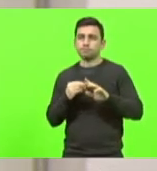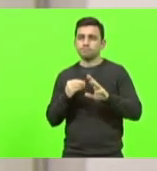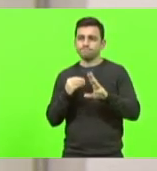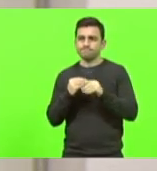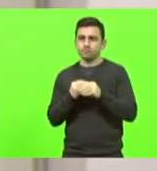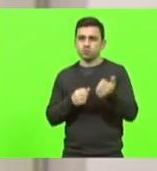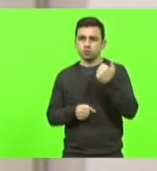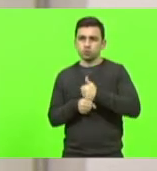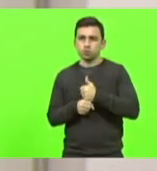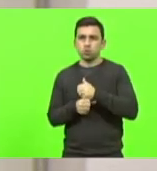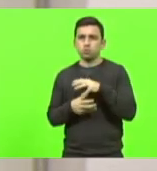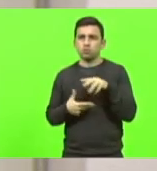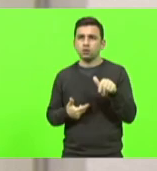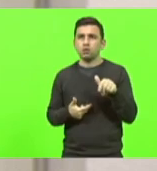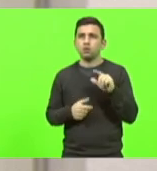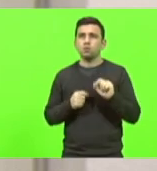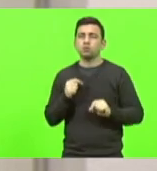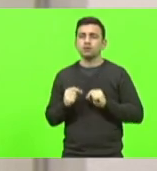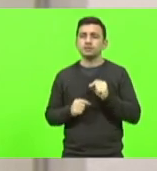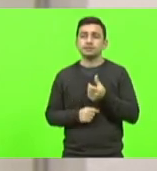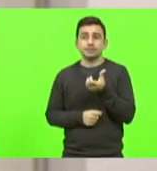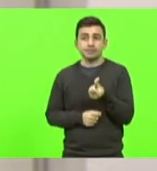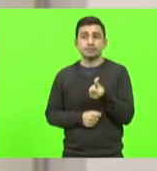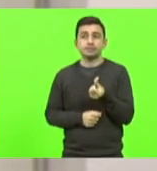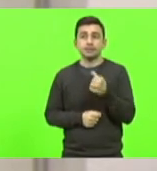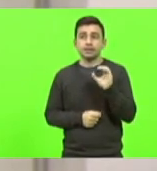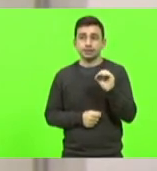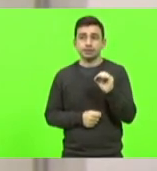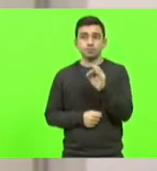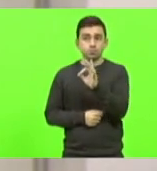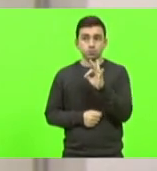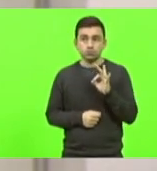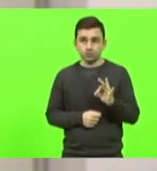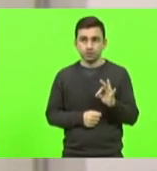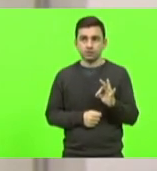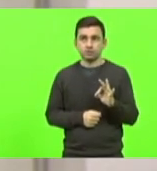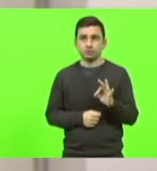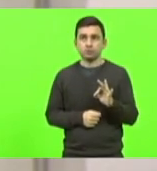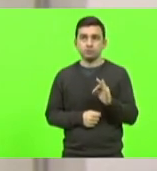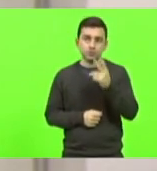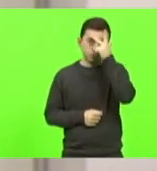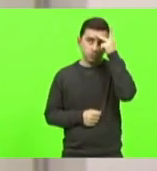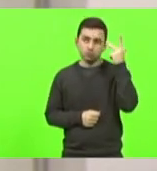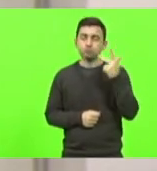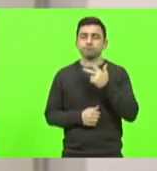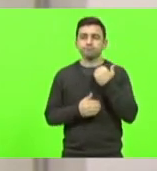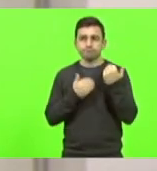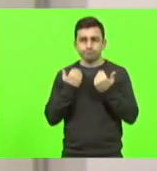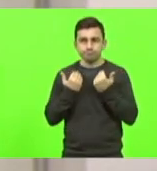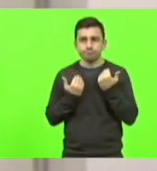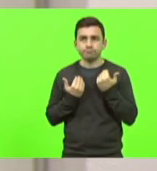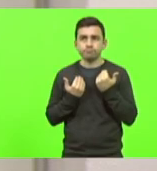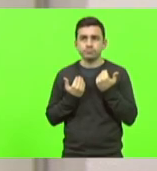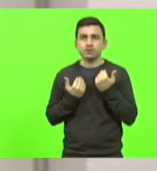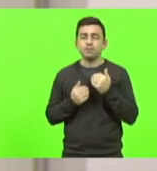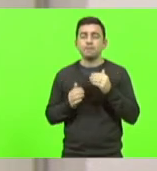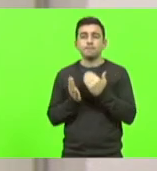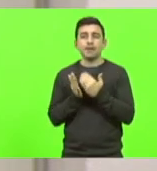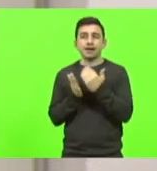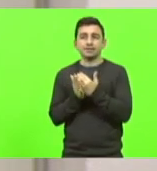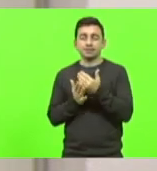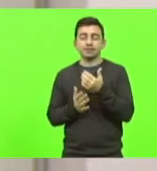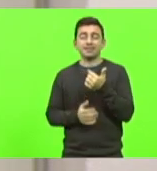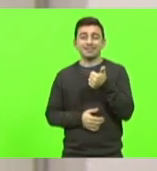global que é sessenta por cento no caso de pensão por morte mais dez porcento é para